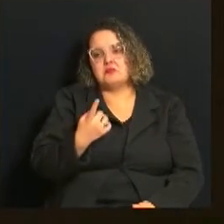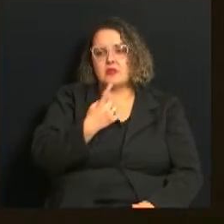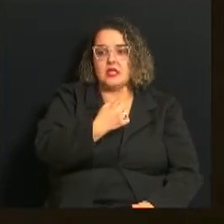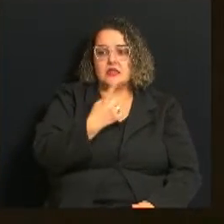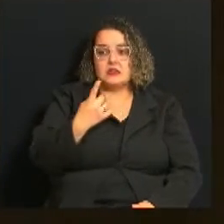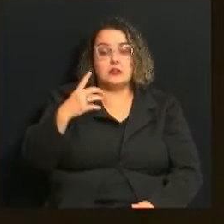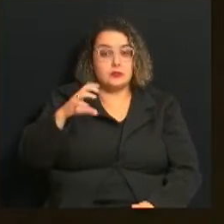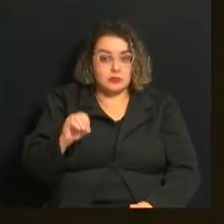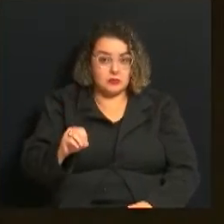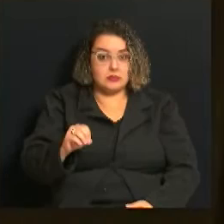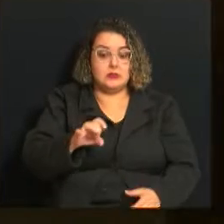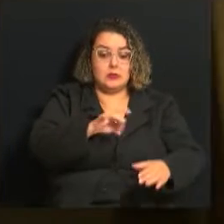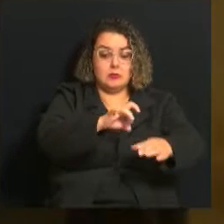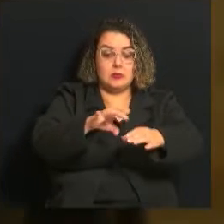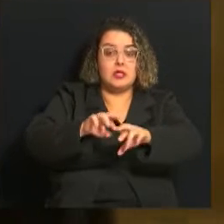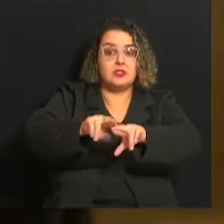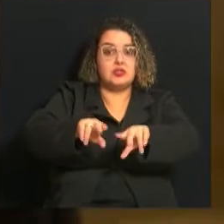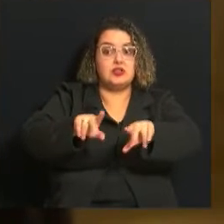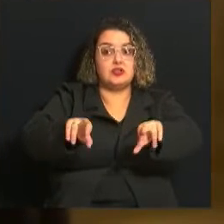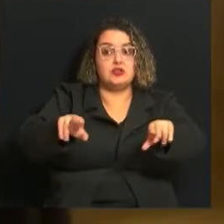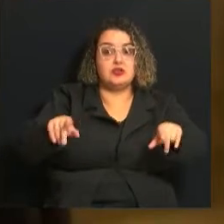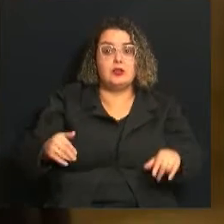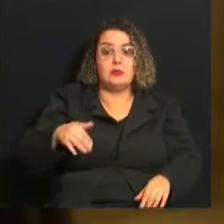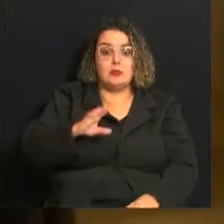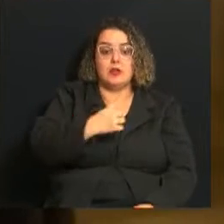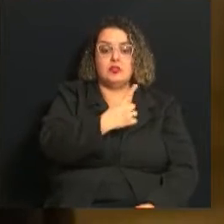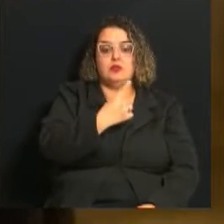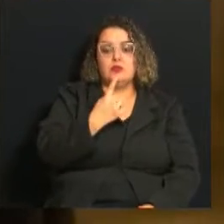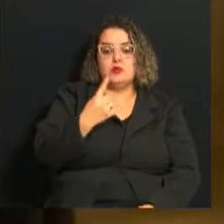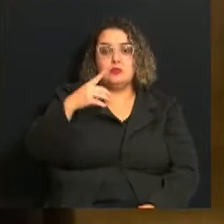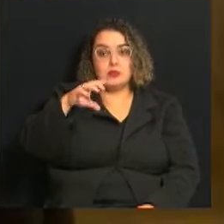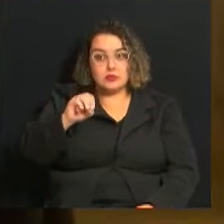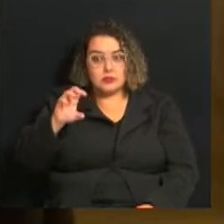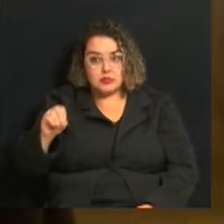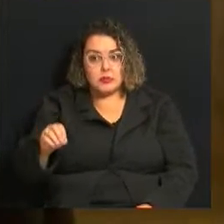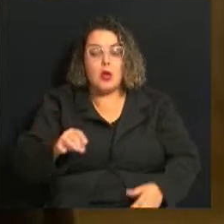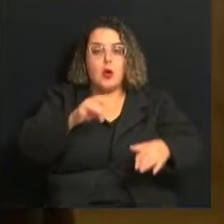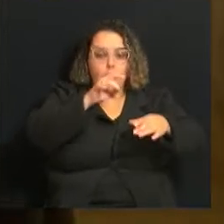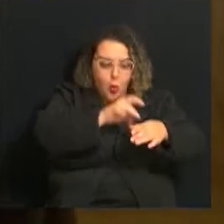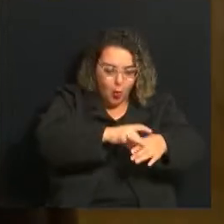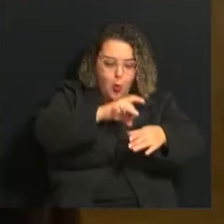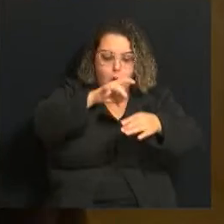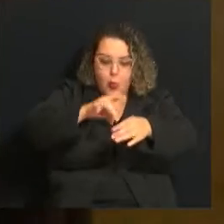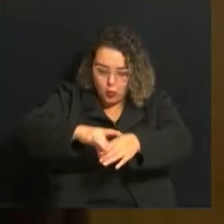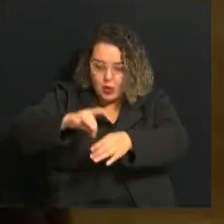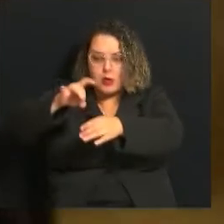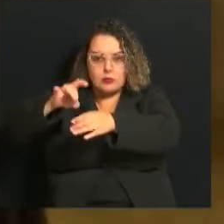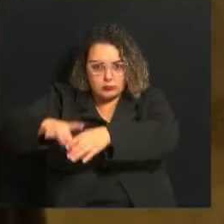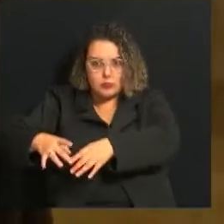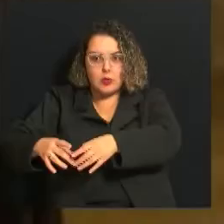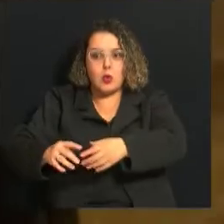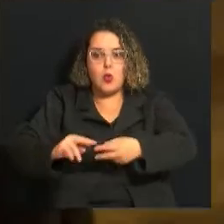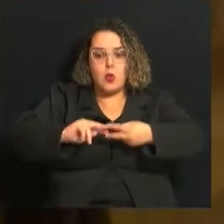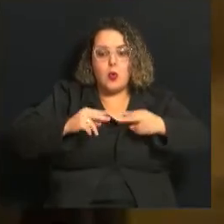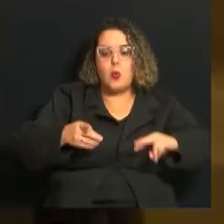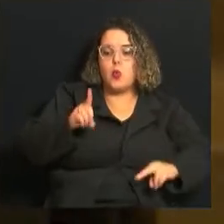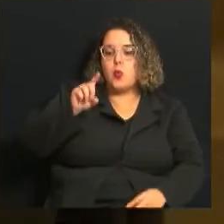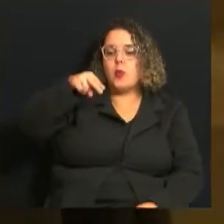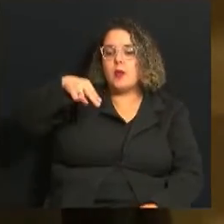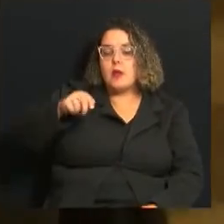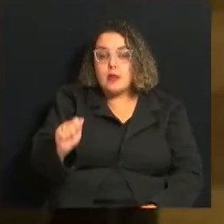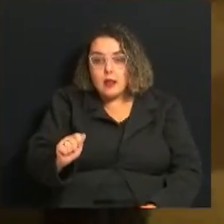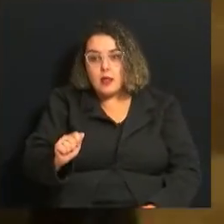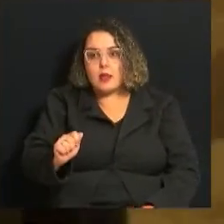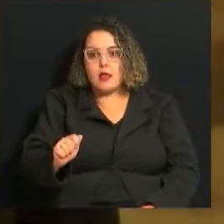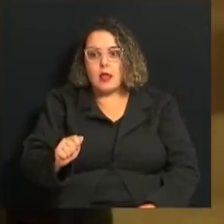espécies distintas e mais de 1.100 cultivares. Então, o DNA, né, a essência do